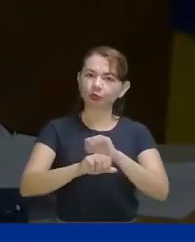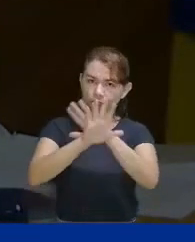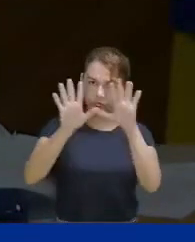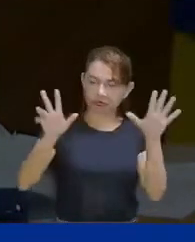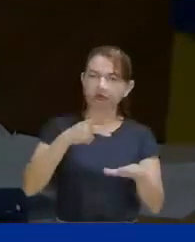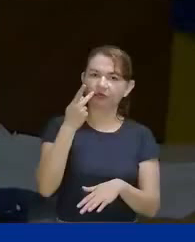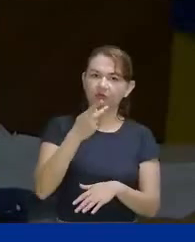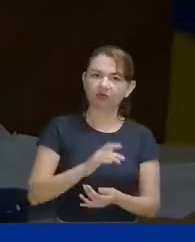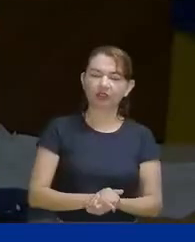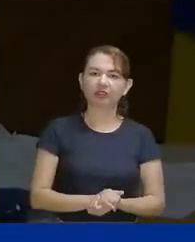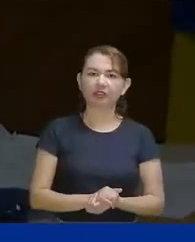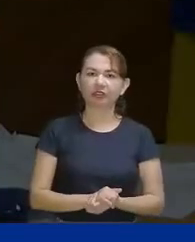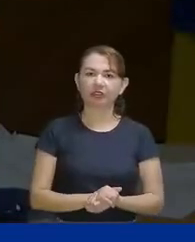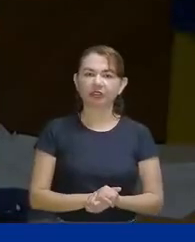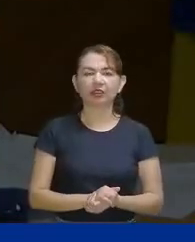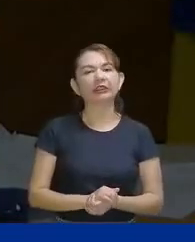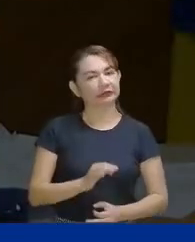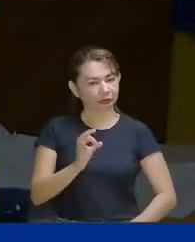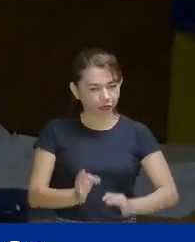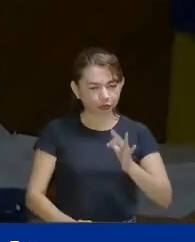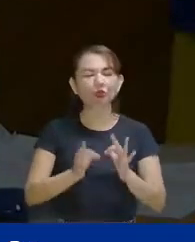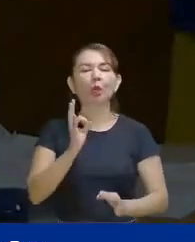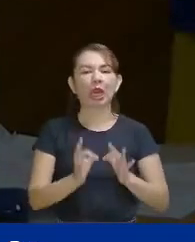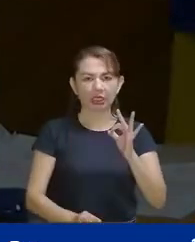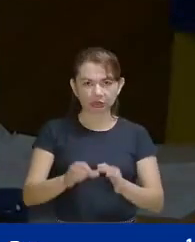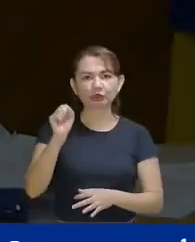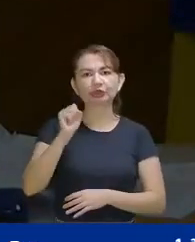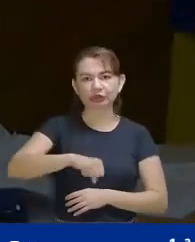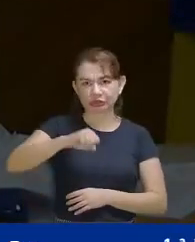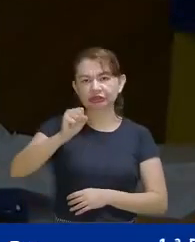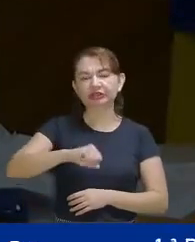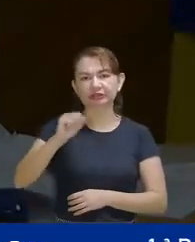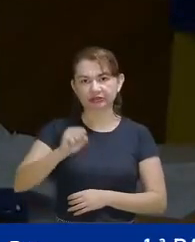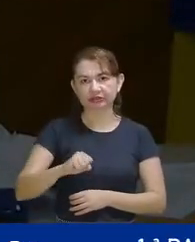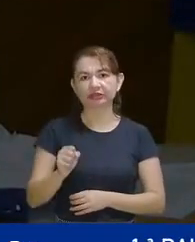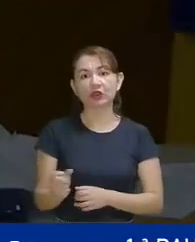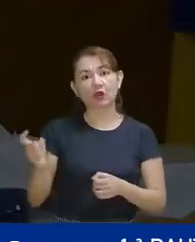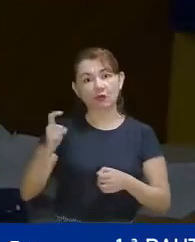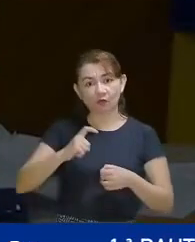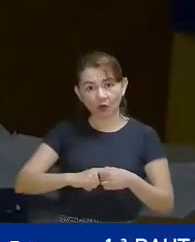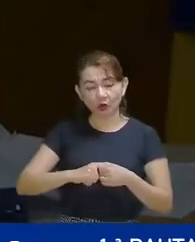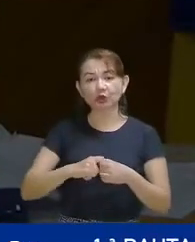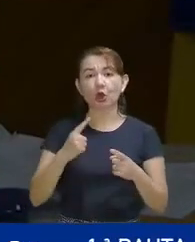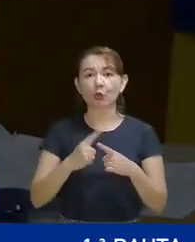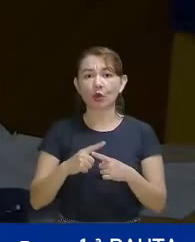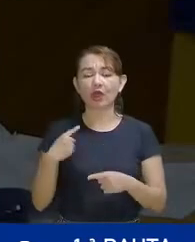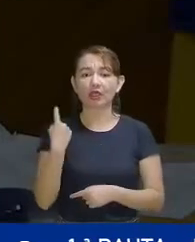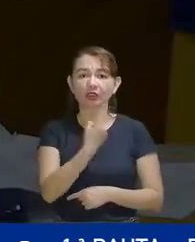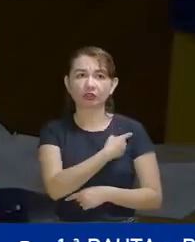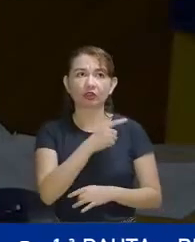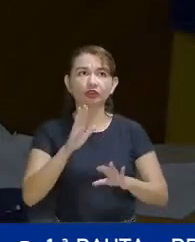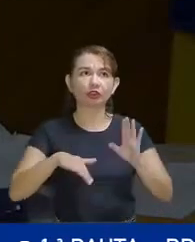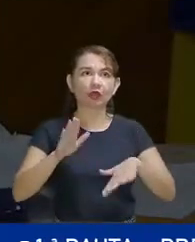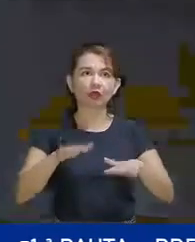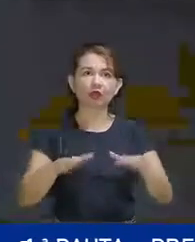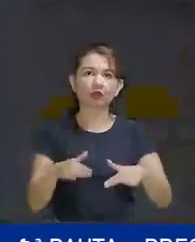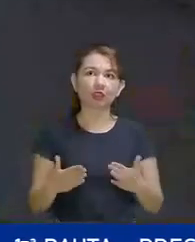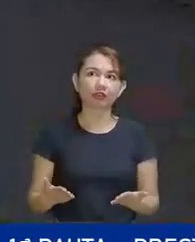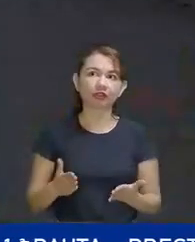esclareceu, a matéria foi enfrentada. Isso aqui voltou por conta de que nós não teríamos